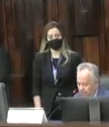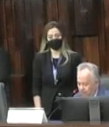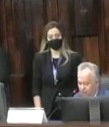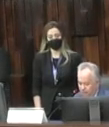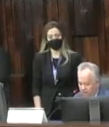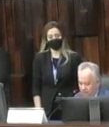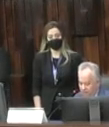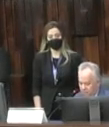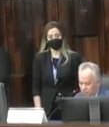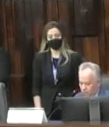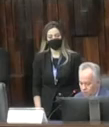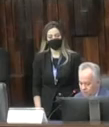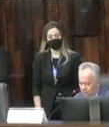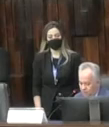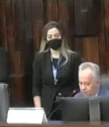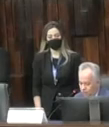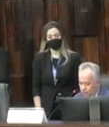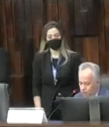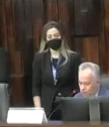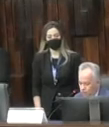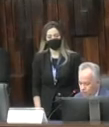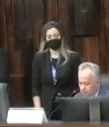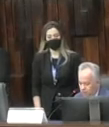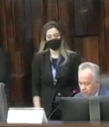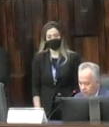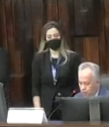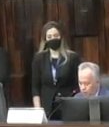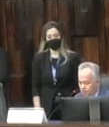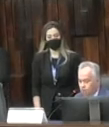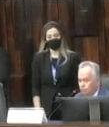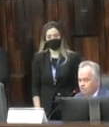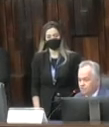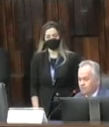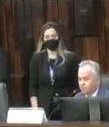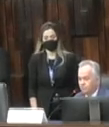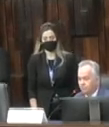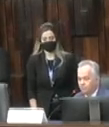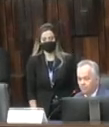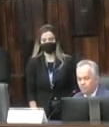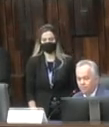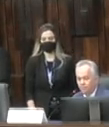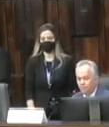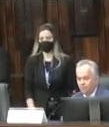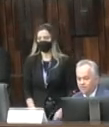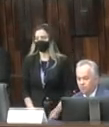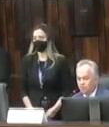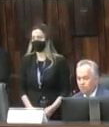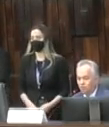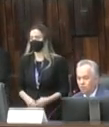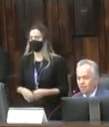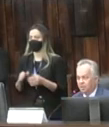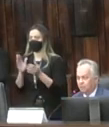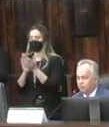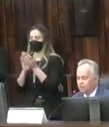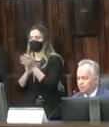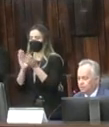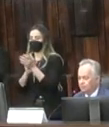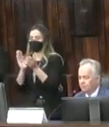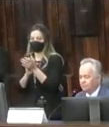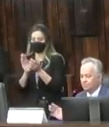Ferestier Ferreira, conselheiro e substituto do Tribunal de Contas do município. Uma salva de palmas para